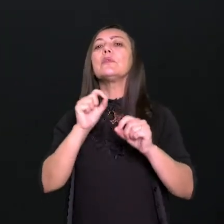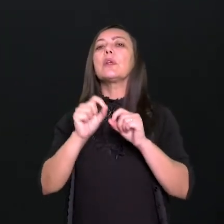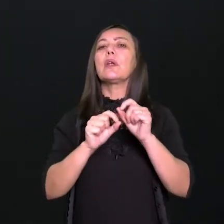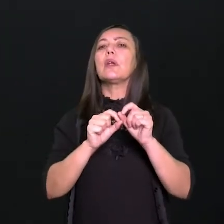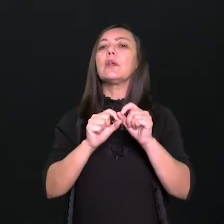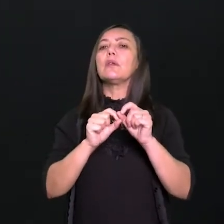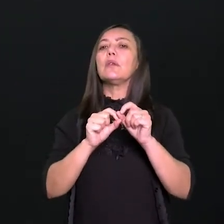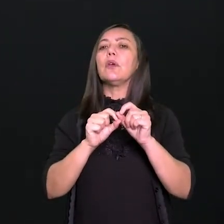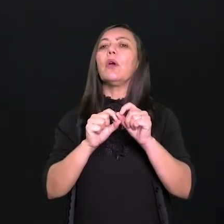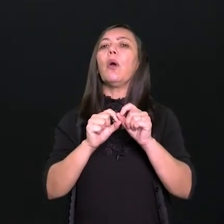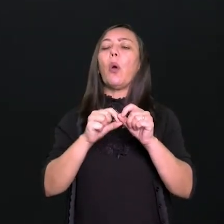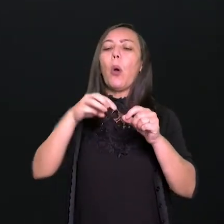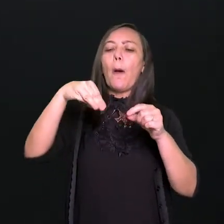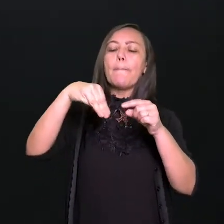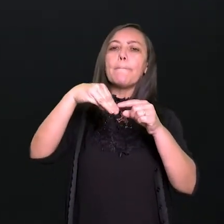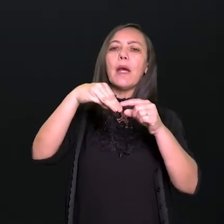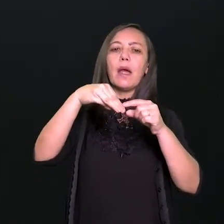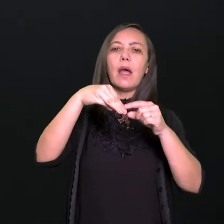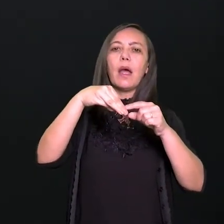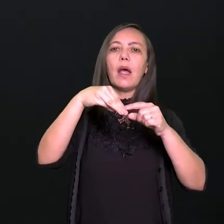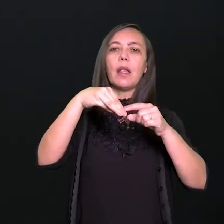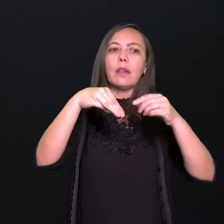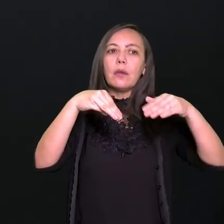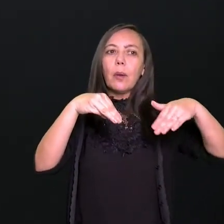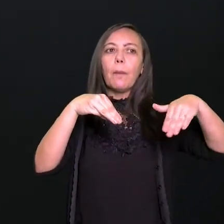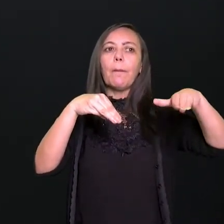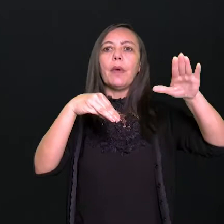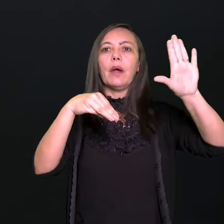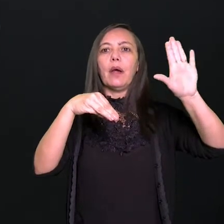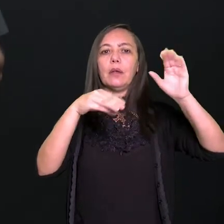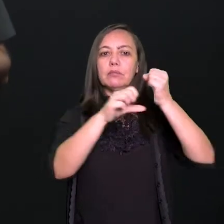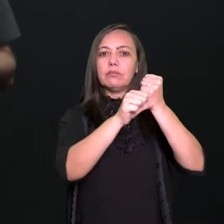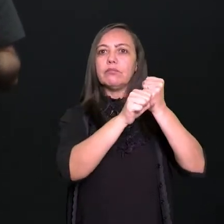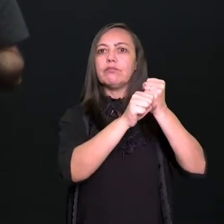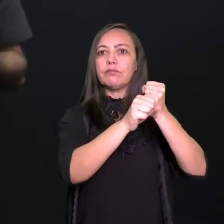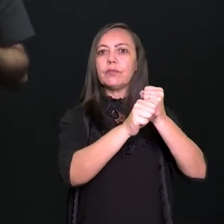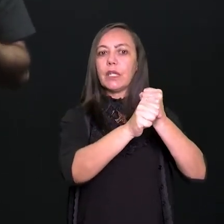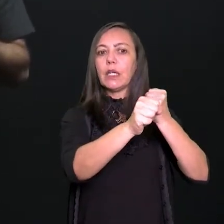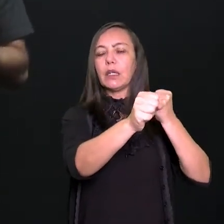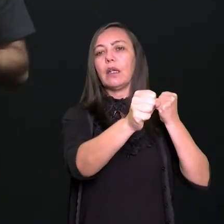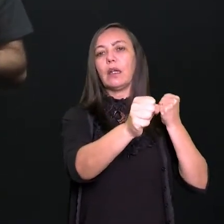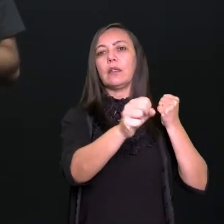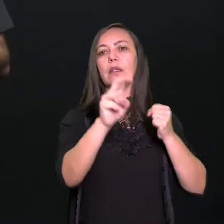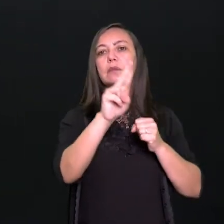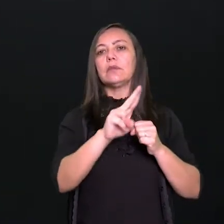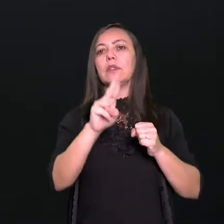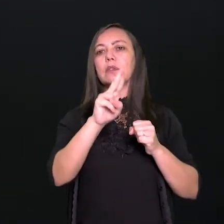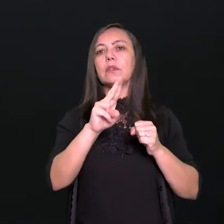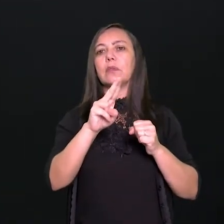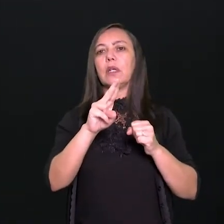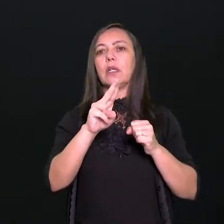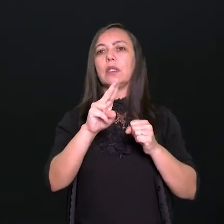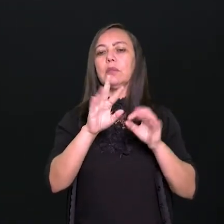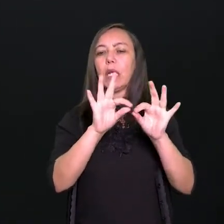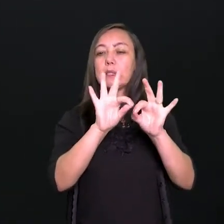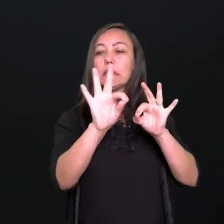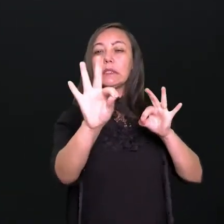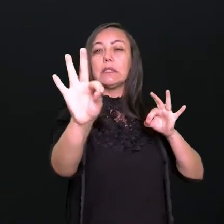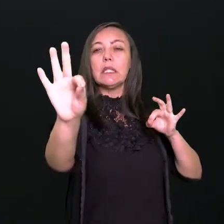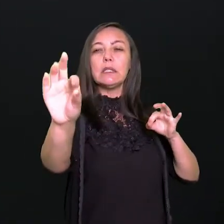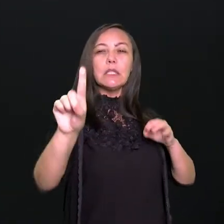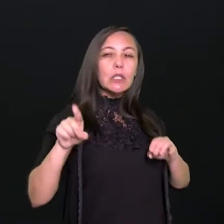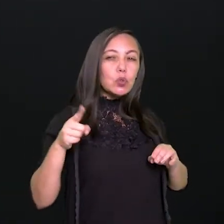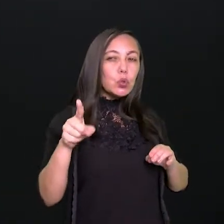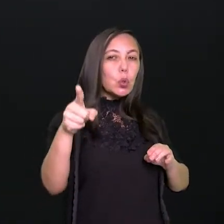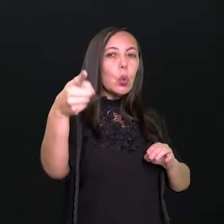utilizando o múltiplo do metro. Por quê? Porque ele é bem usual, né, bem utilizado para distâncias